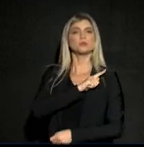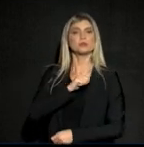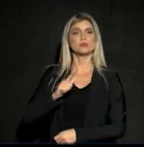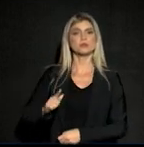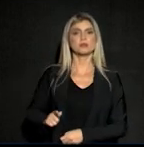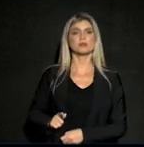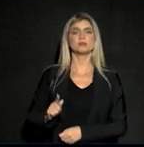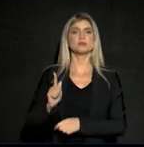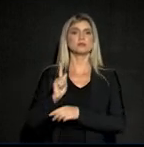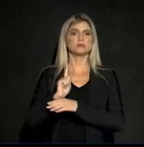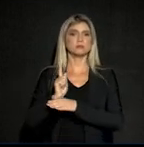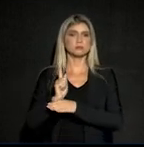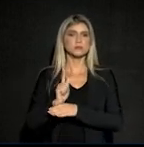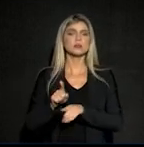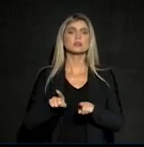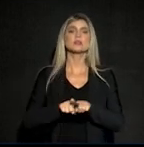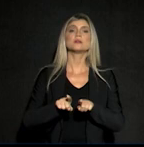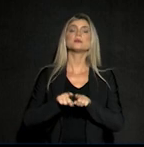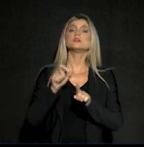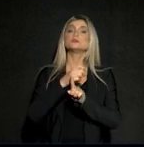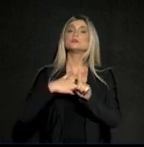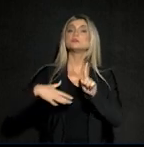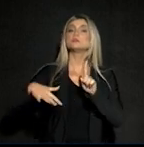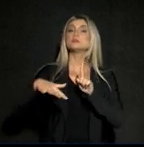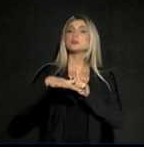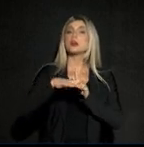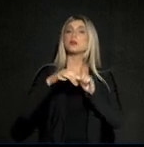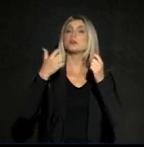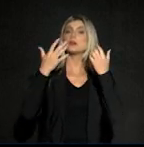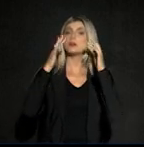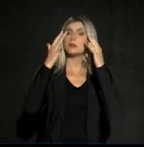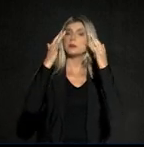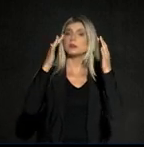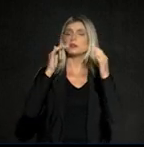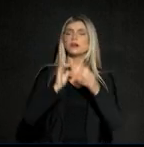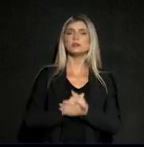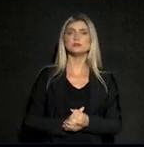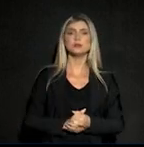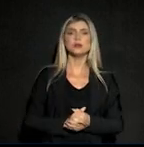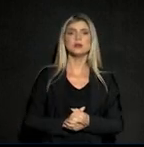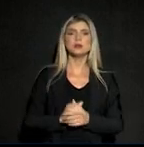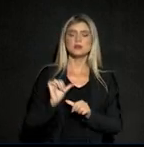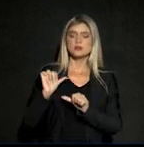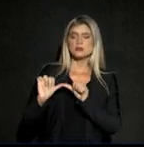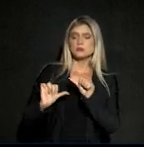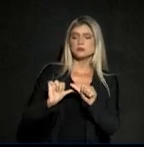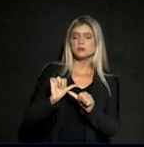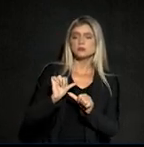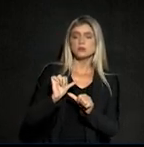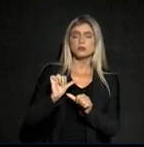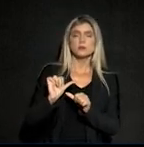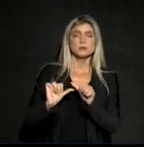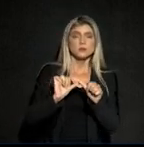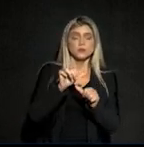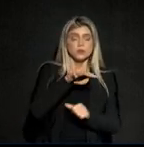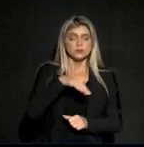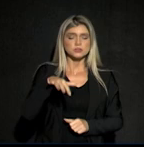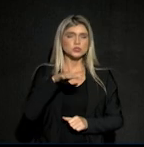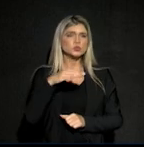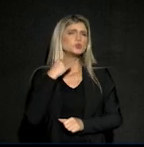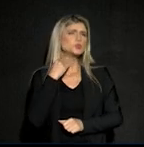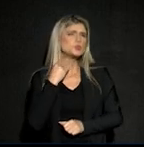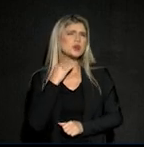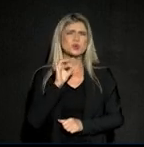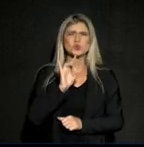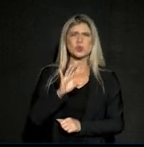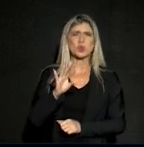capital social EA capital ambiental então gente buscou mudar o eixo do banco trabalhando não só na dimensão